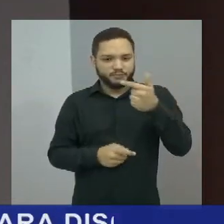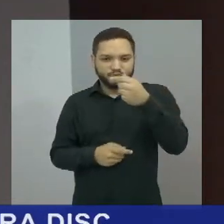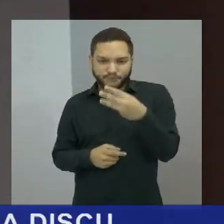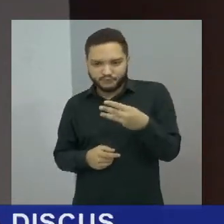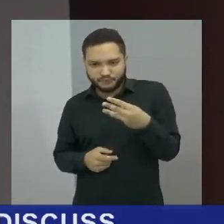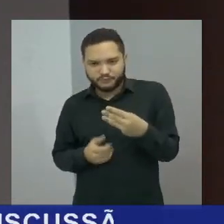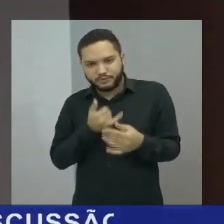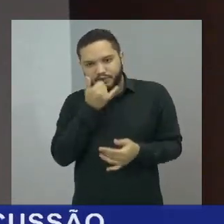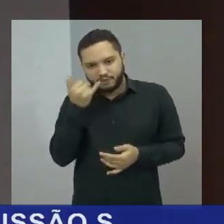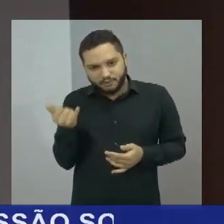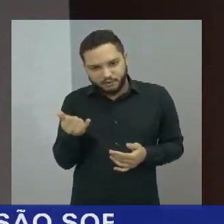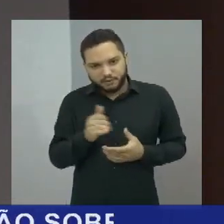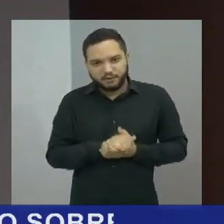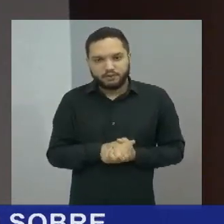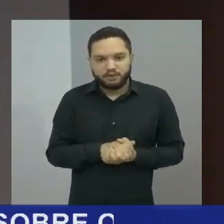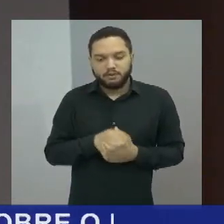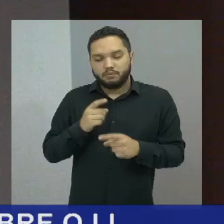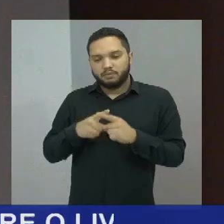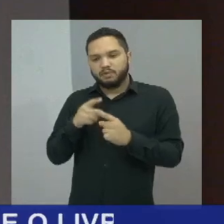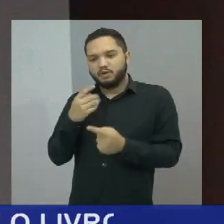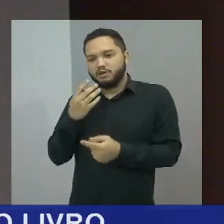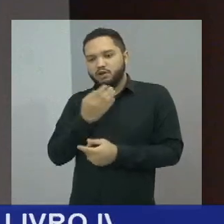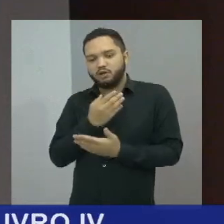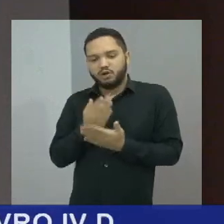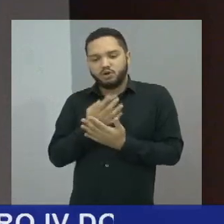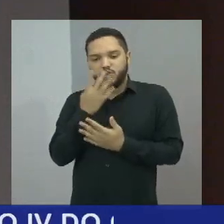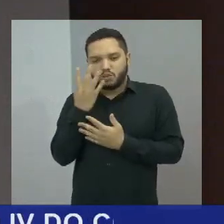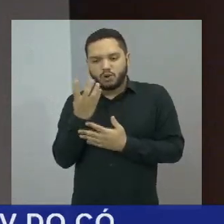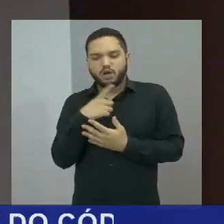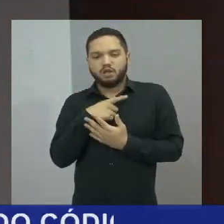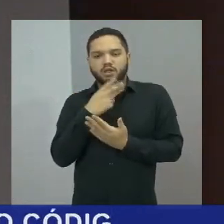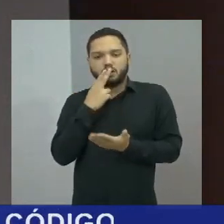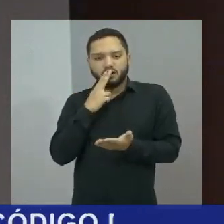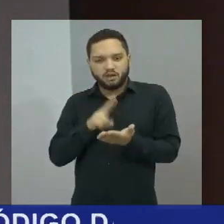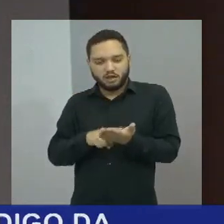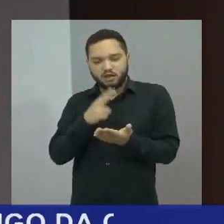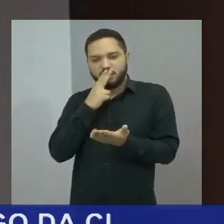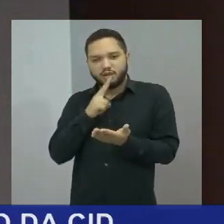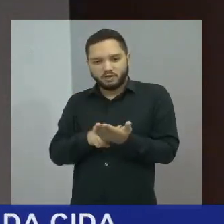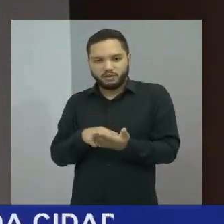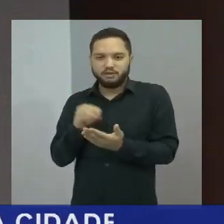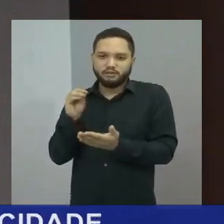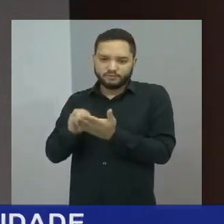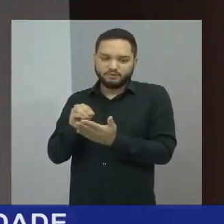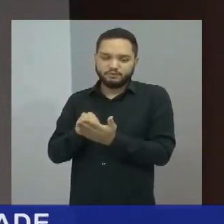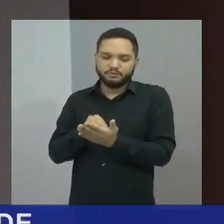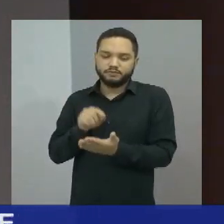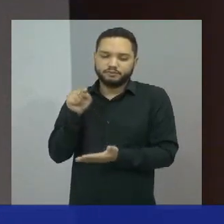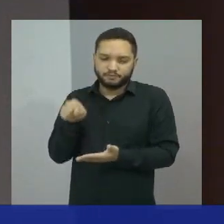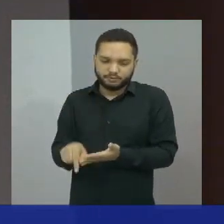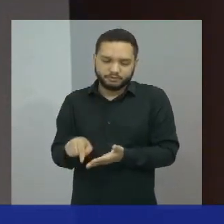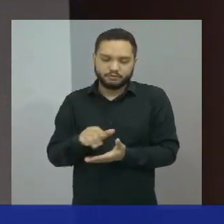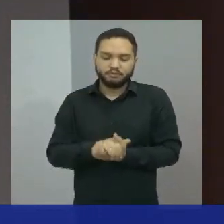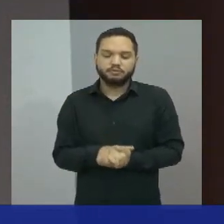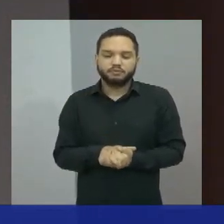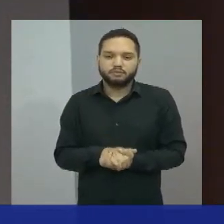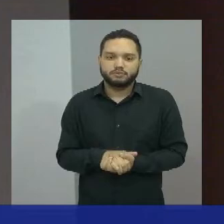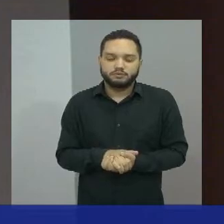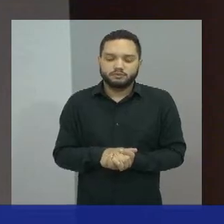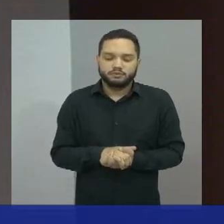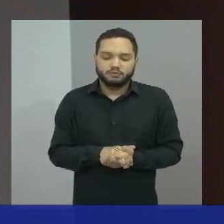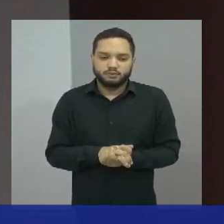3. É ele que estabelece as infrações para aquilo que for determinado como obrigações lá